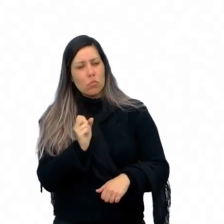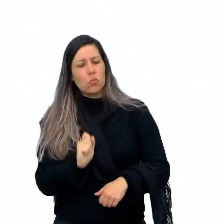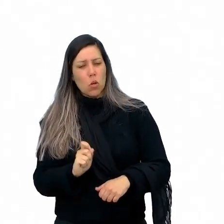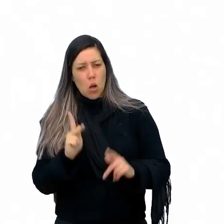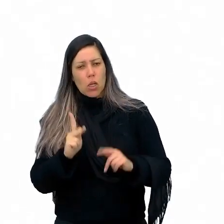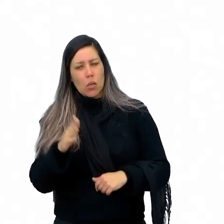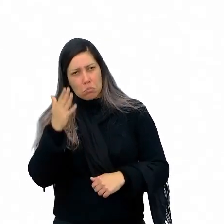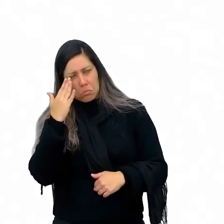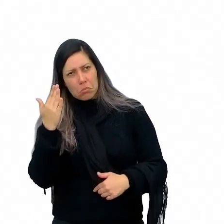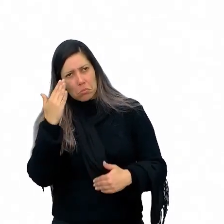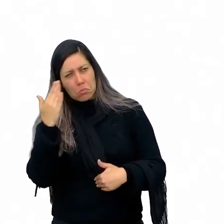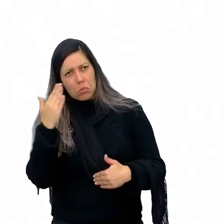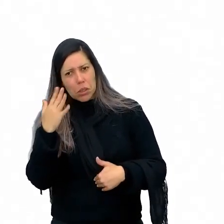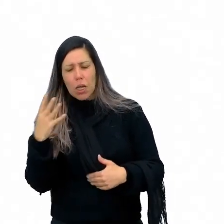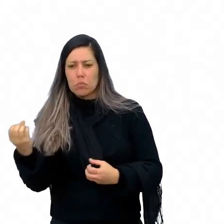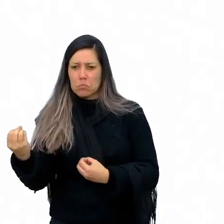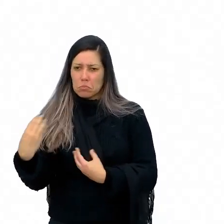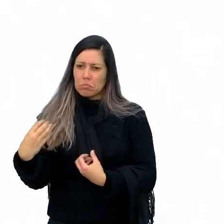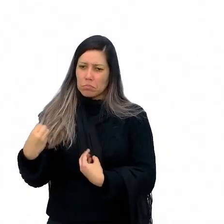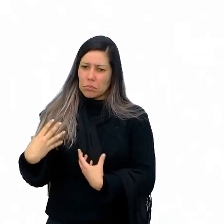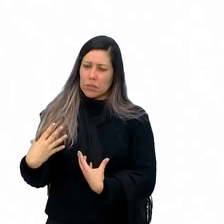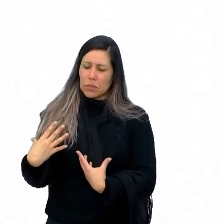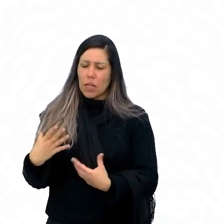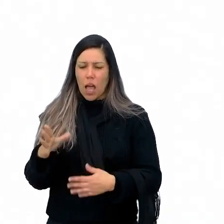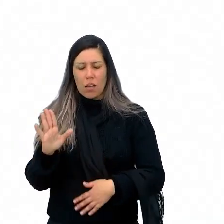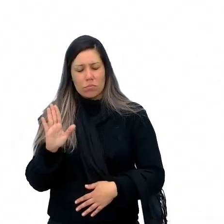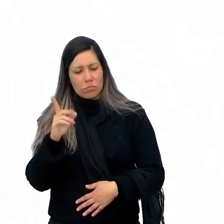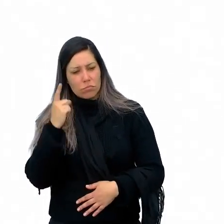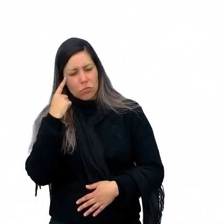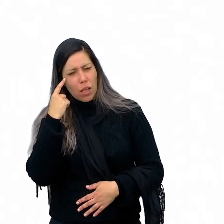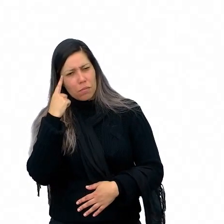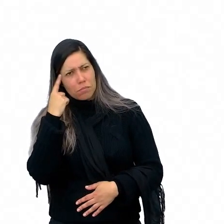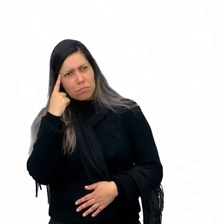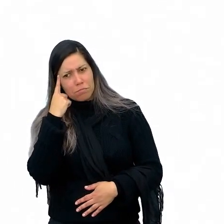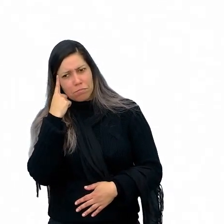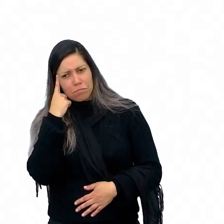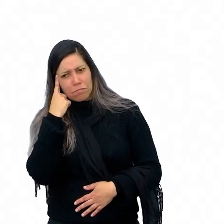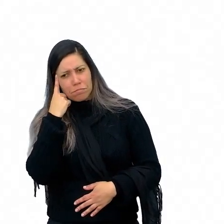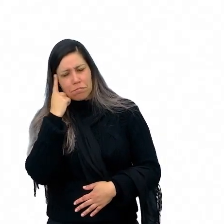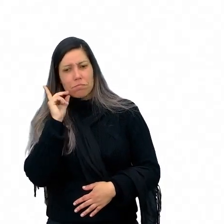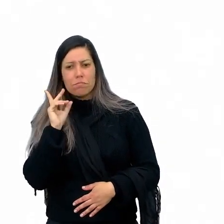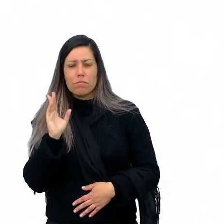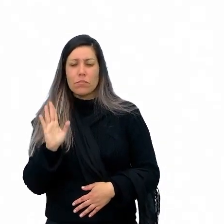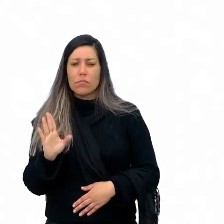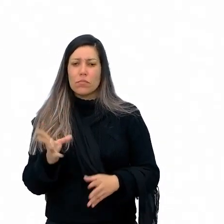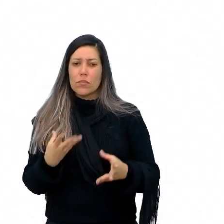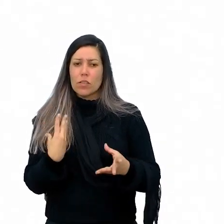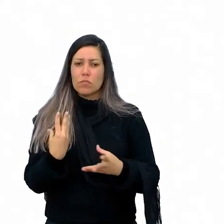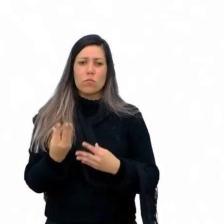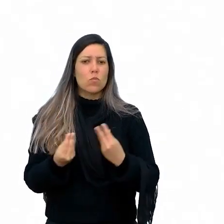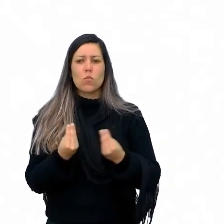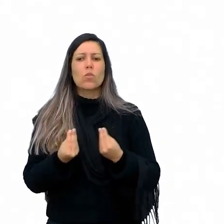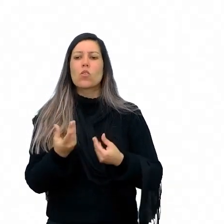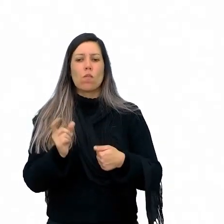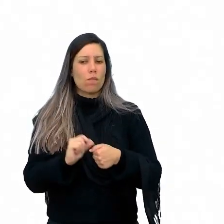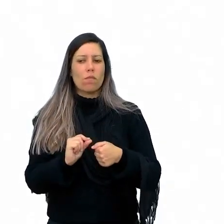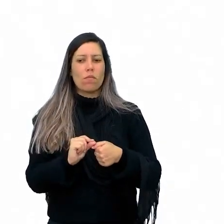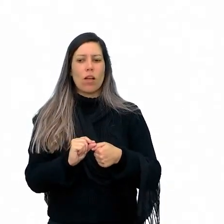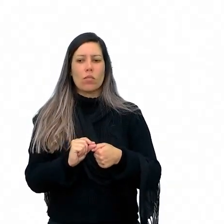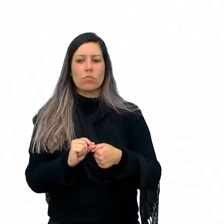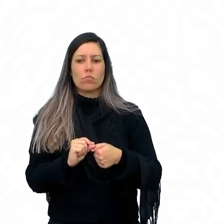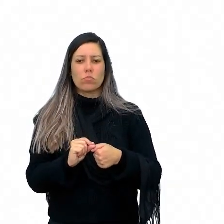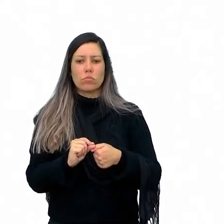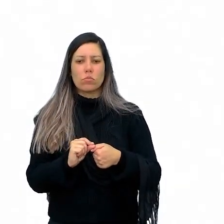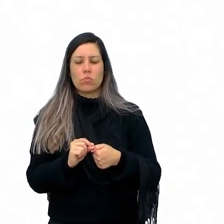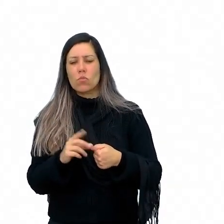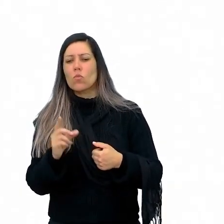Ok, obrigado. Obrigado pela informação. Eu já saí daqui com a incumbência. No momento seguinte, o que eu faço?